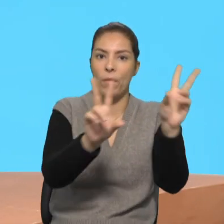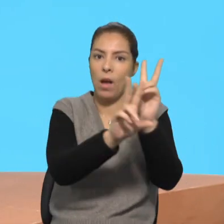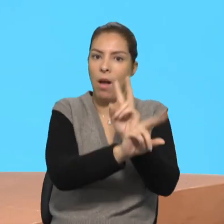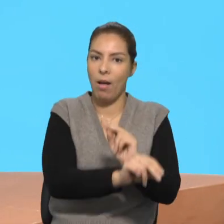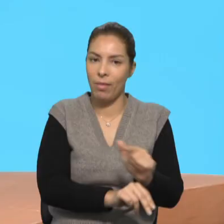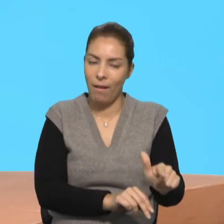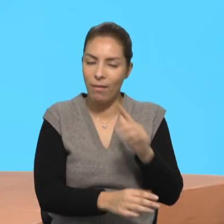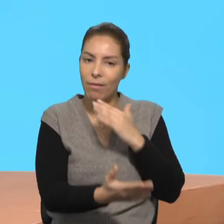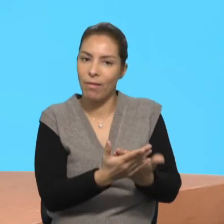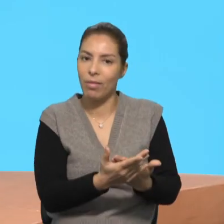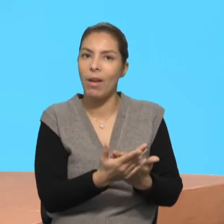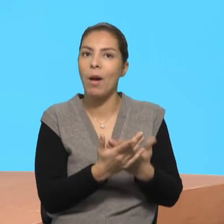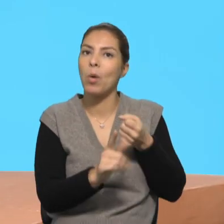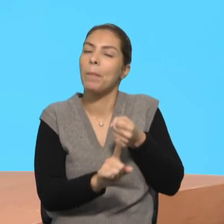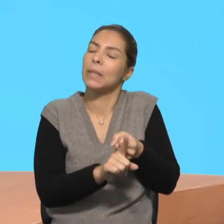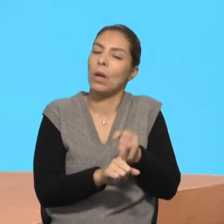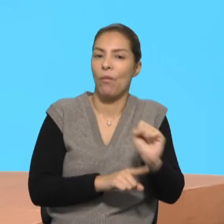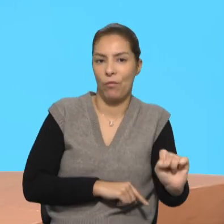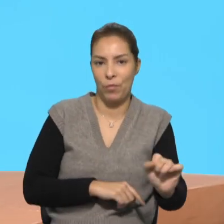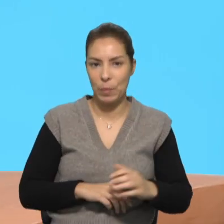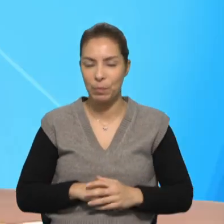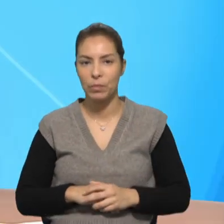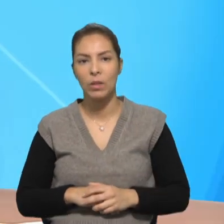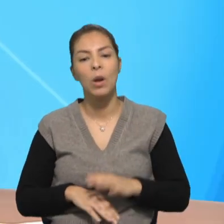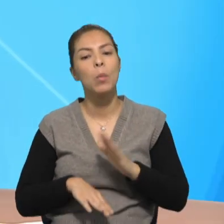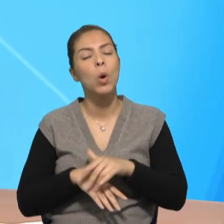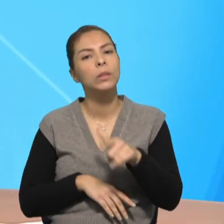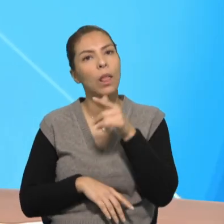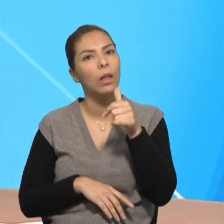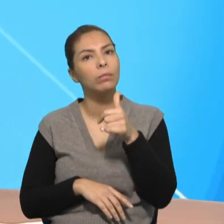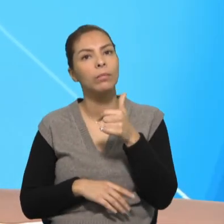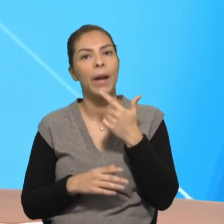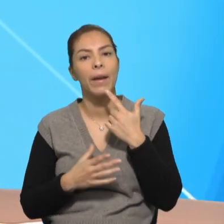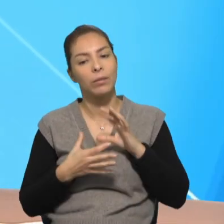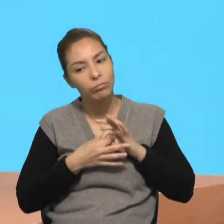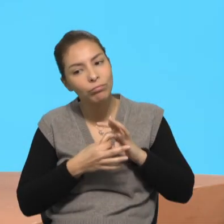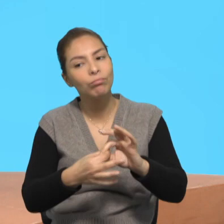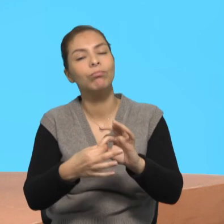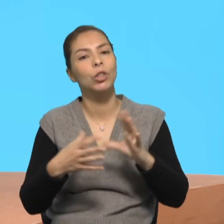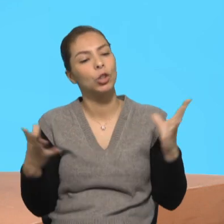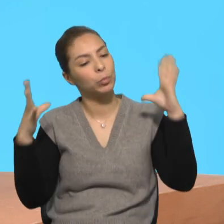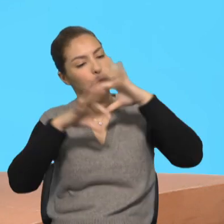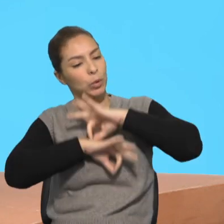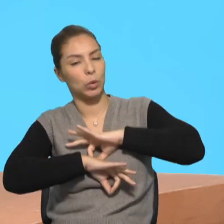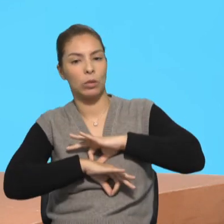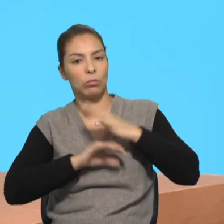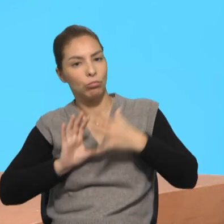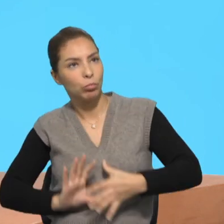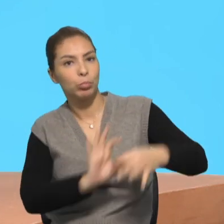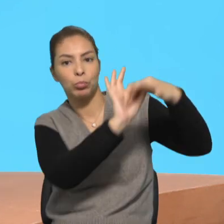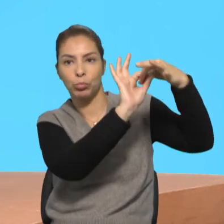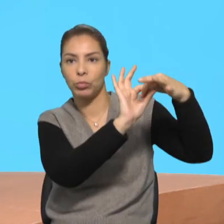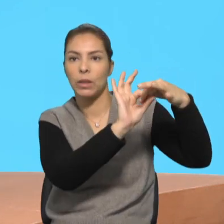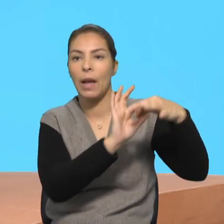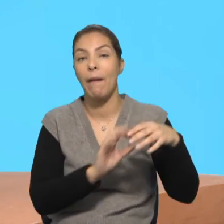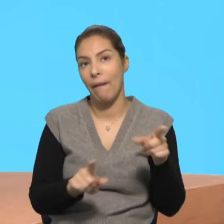história através da missão de Jesus. Por isso diz-se também Deus ungiu com o Espírito Santo. Exatamente. O Espírito Santo é o agente desta